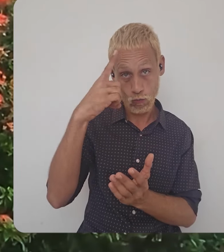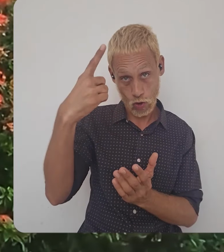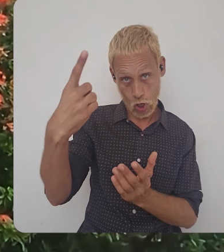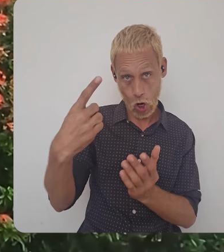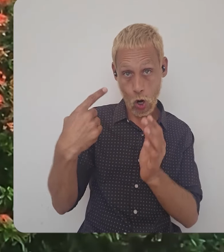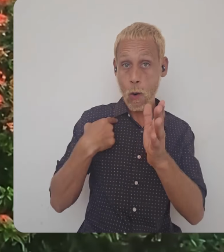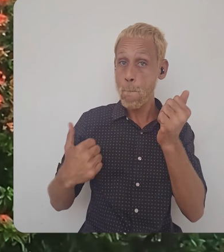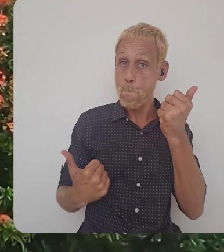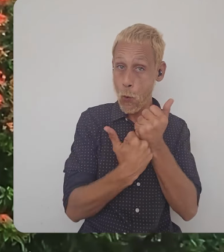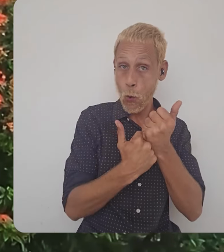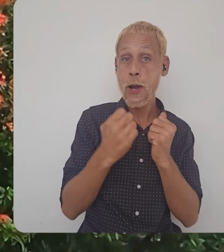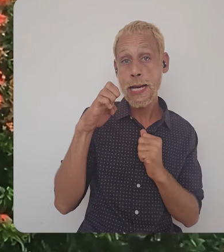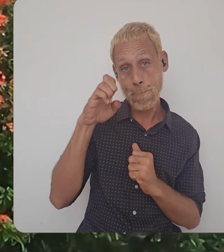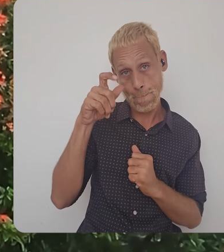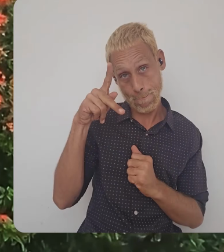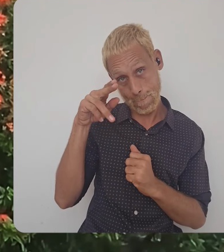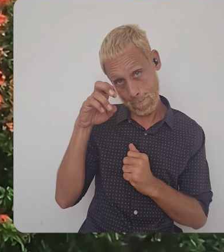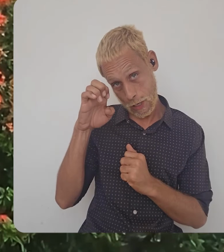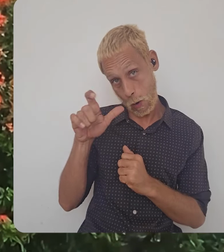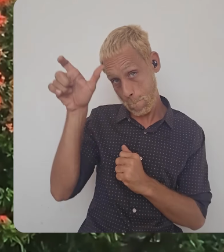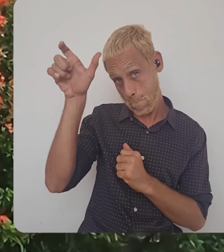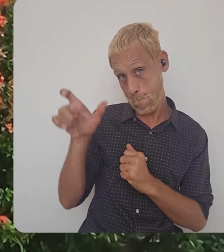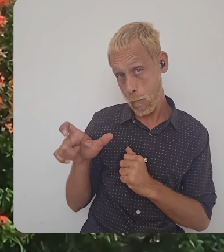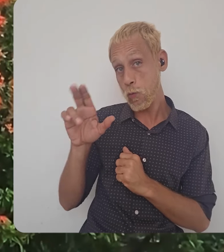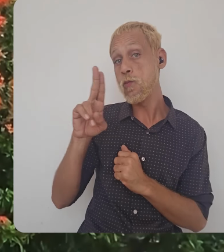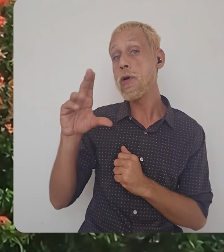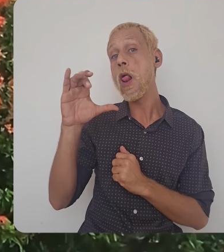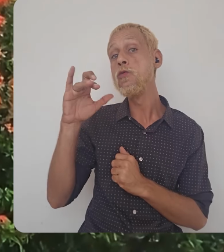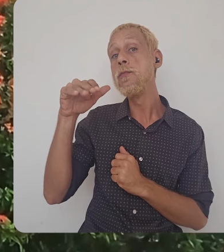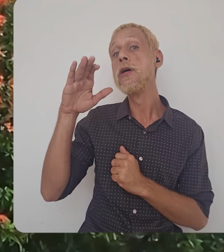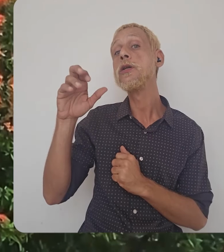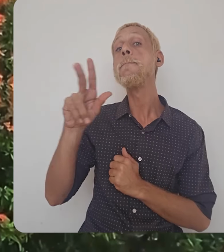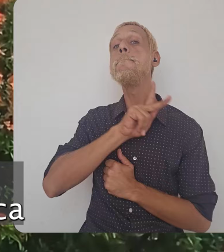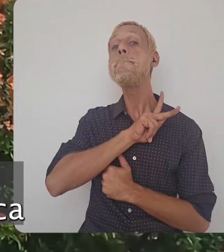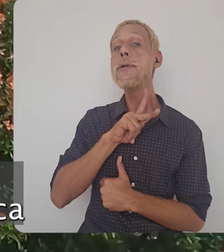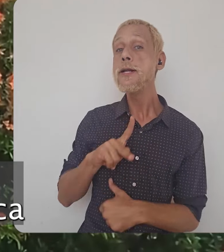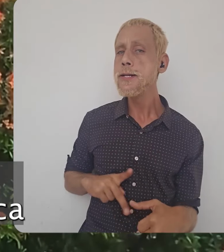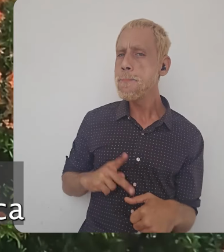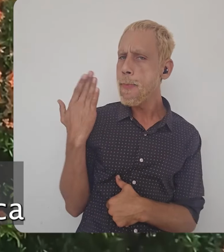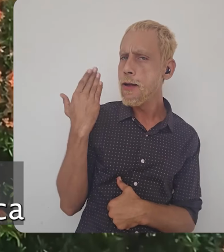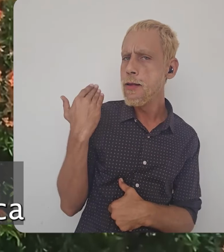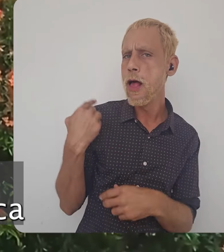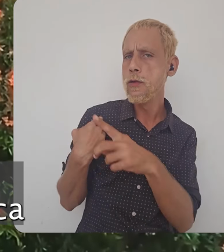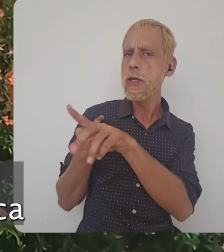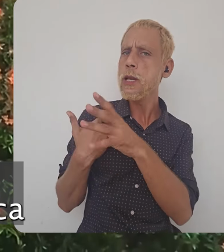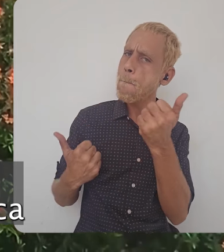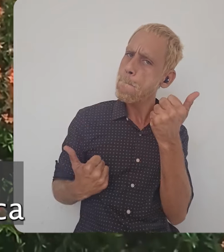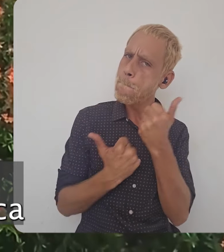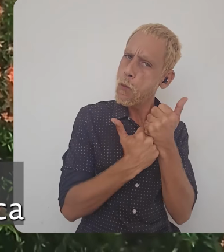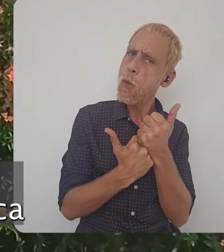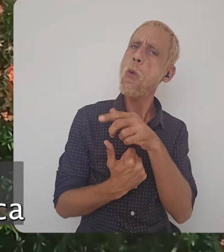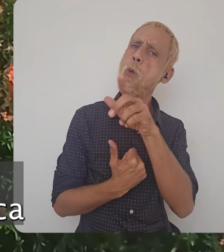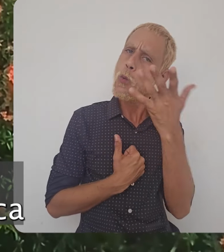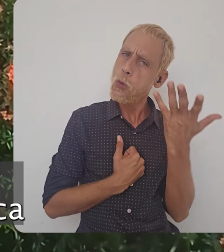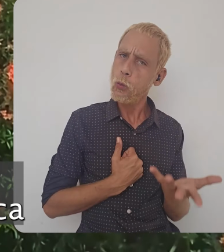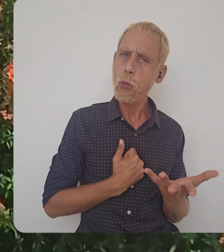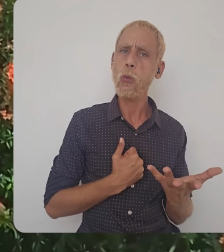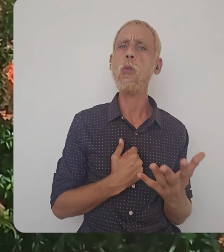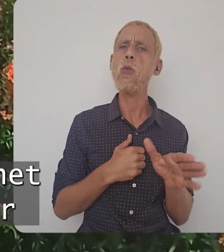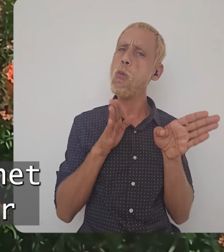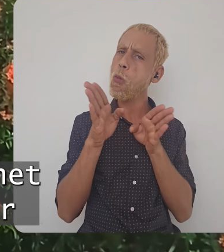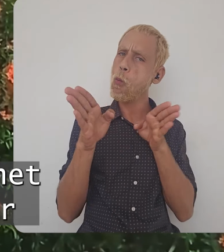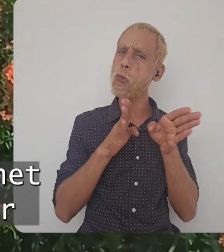para desenvolver o site do Diário, a gente teve um apoio fundamental, que foi o apoio da Imprel, na pessoa de Cláudio Marinho, que era o presidente da Imprel na